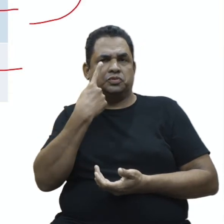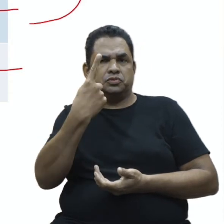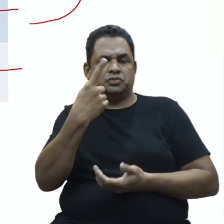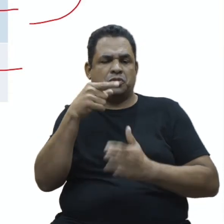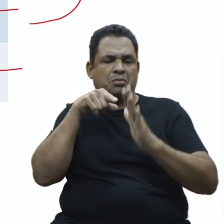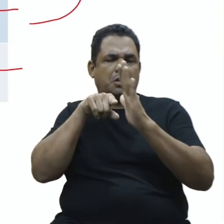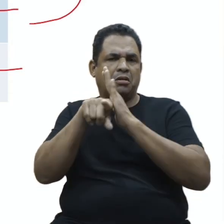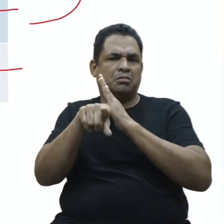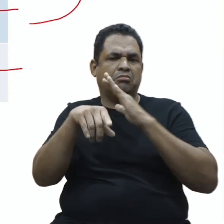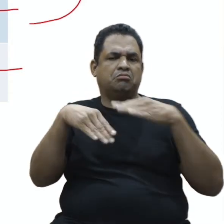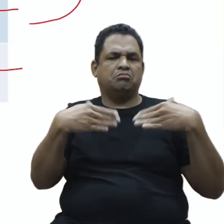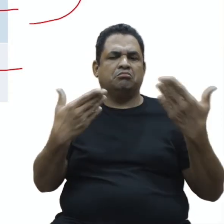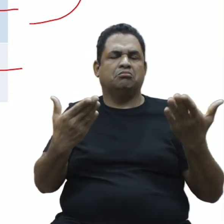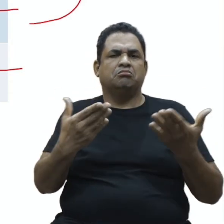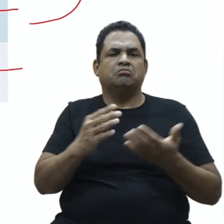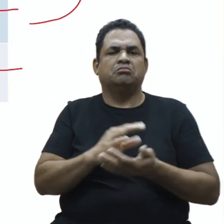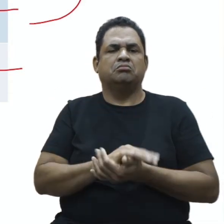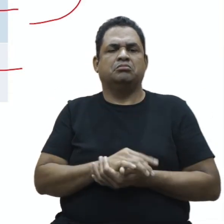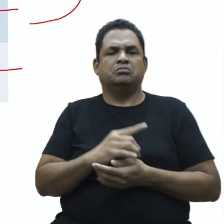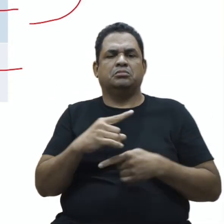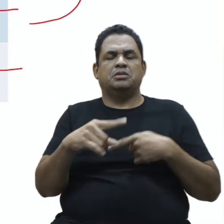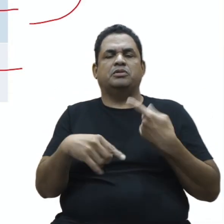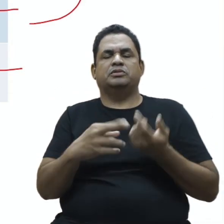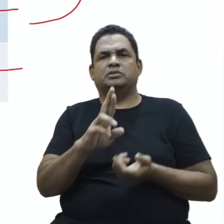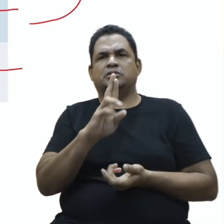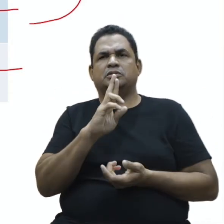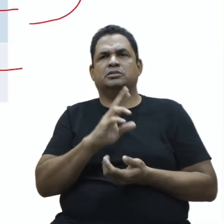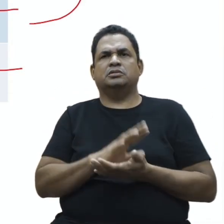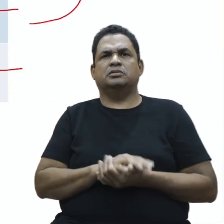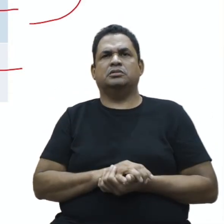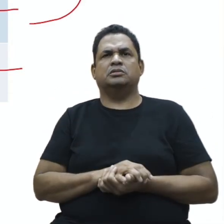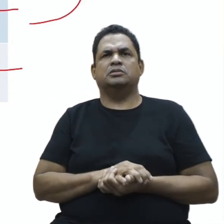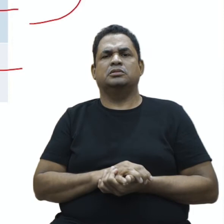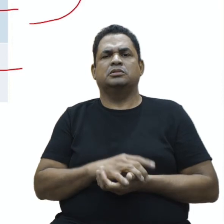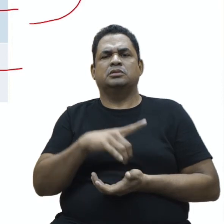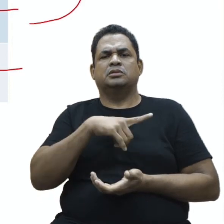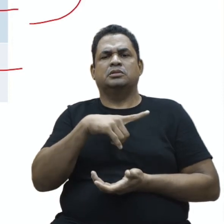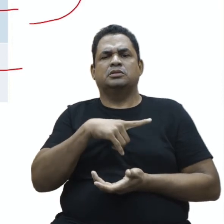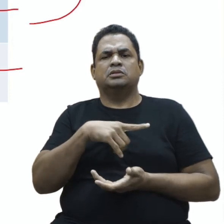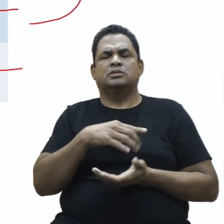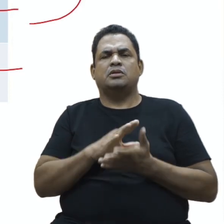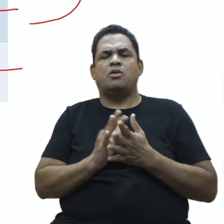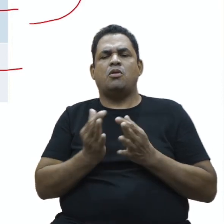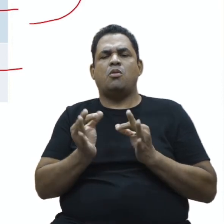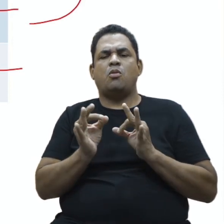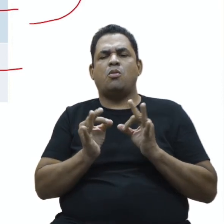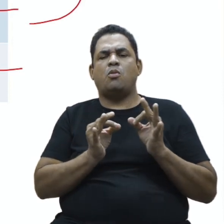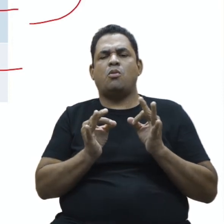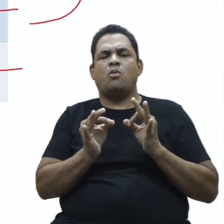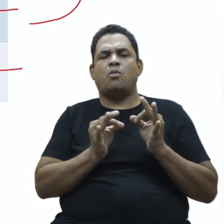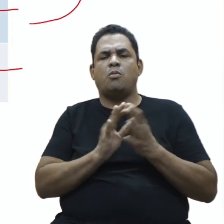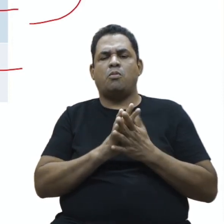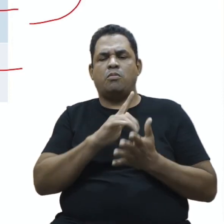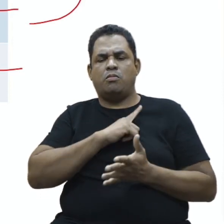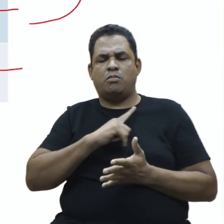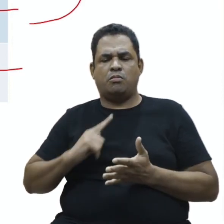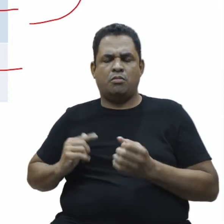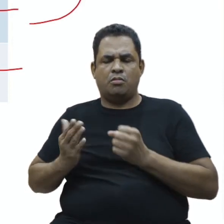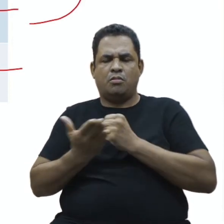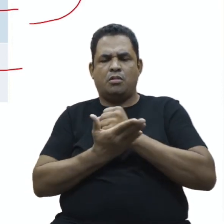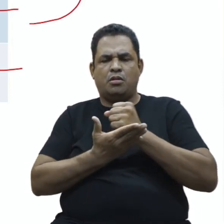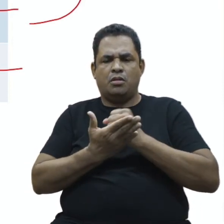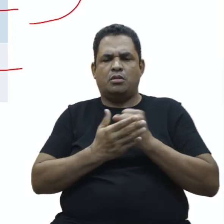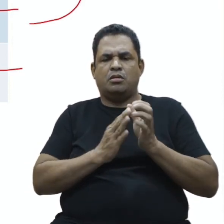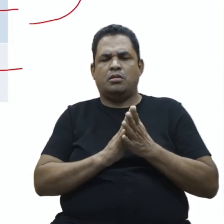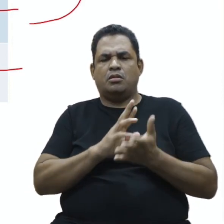vocês, vocês vão responder, professora, nós temos uma forma de governo baseada na república, o nosso